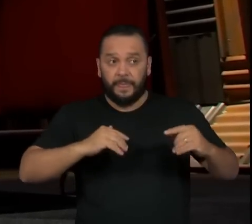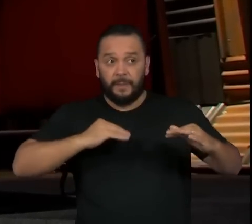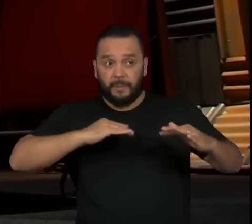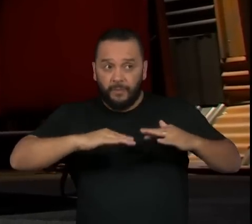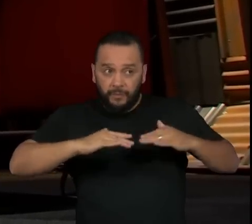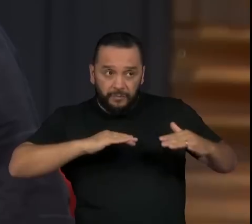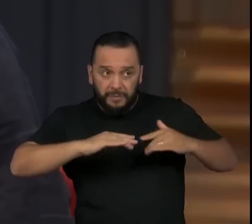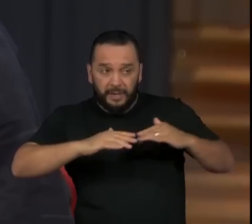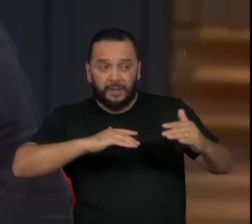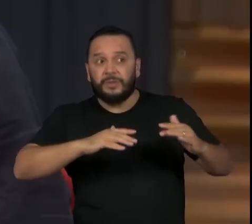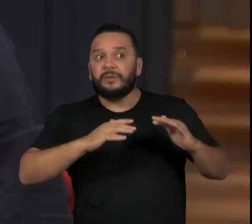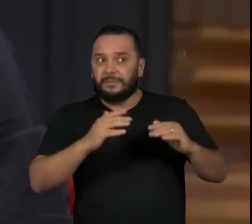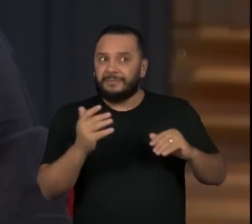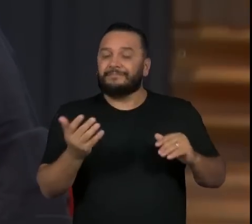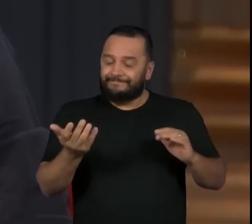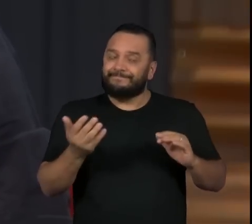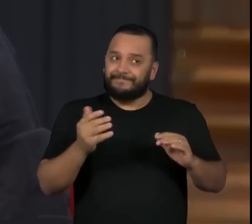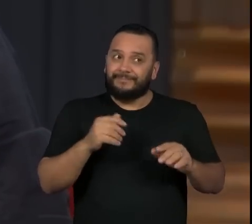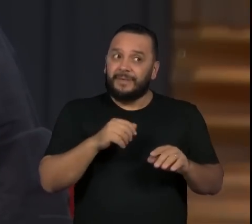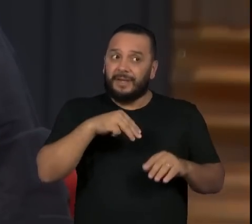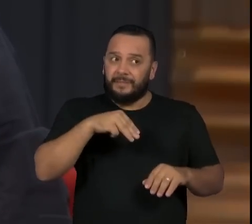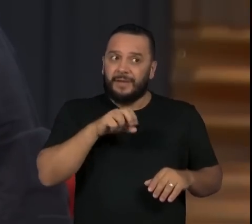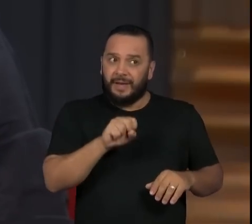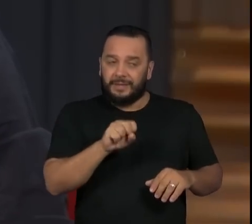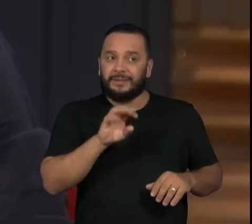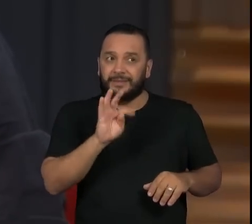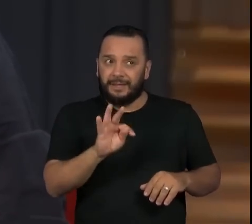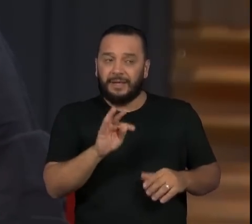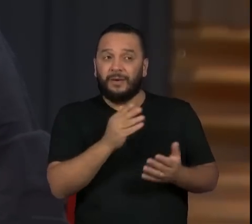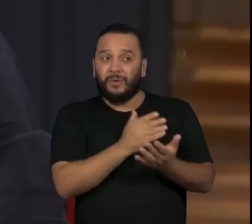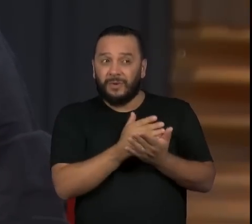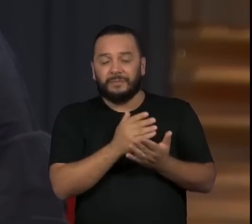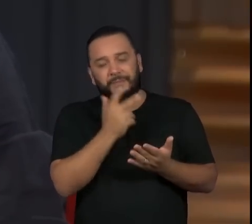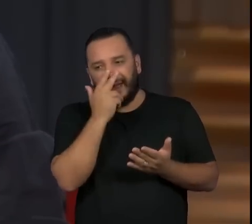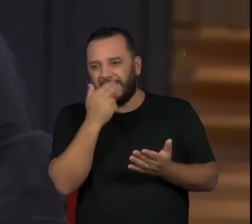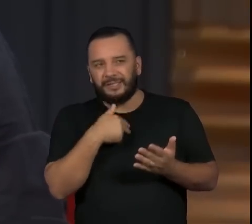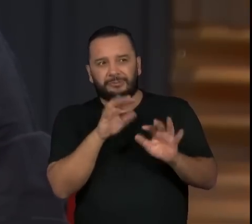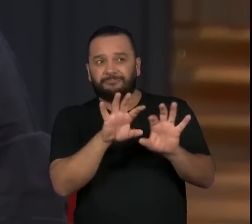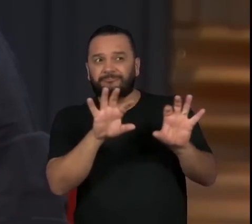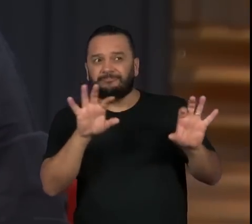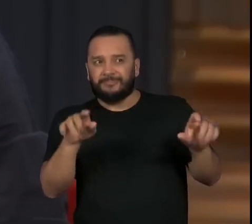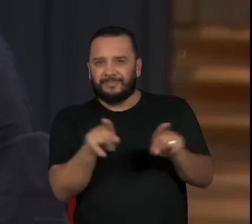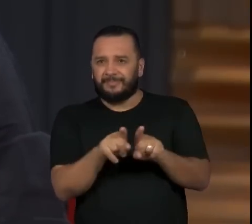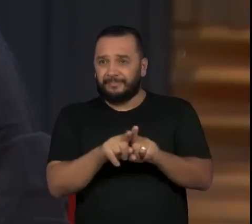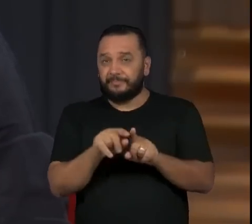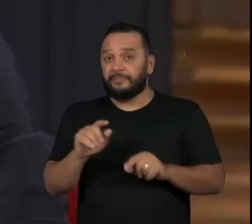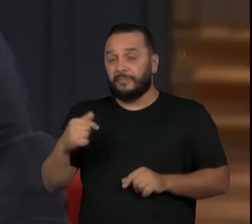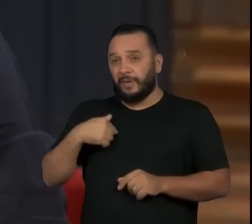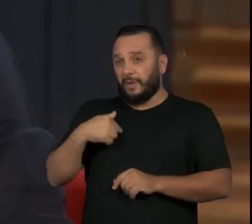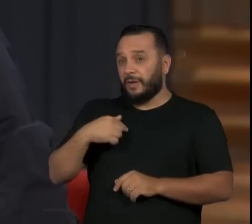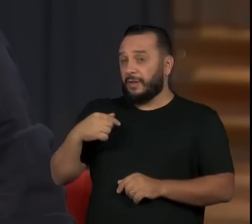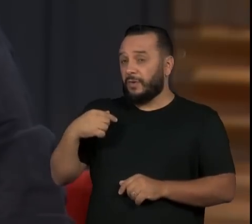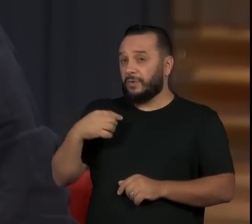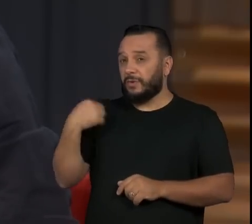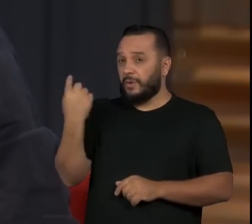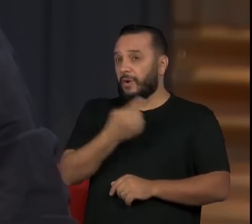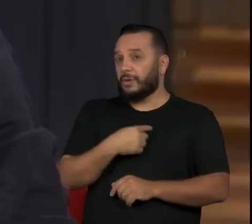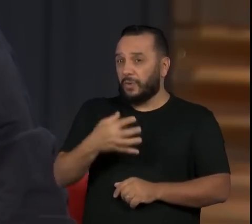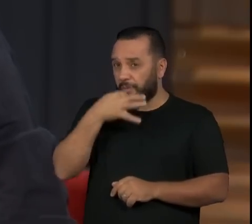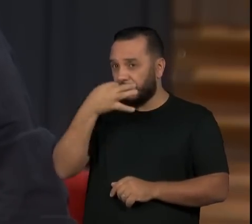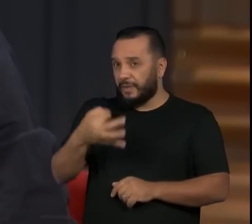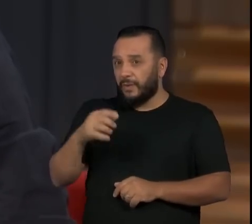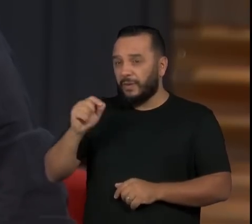mente delas? A gente começou o programa falando que a gente opina sobre histórias e não sobre fatos. Provavelmente